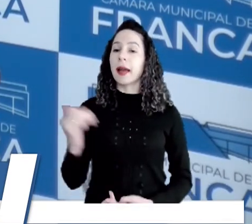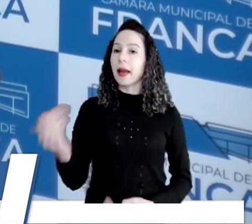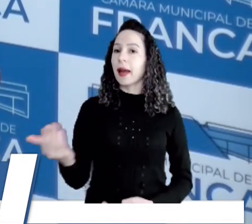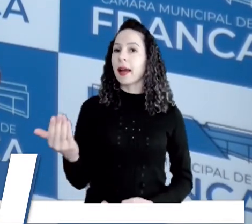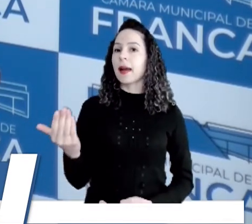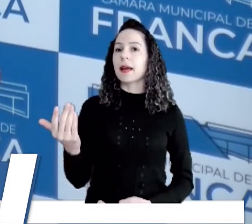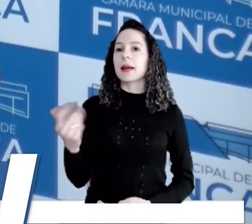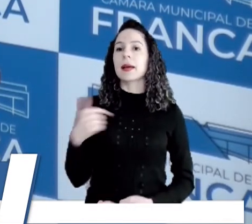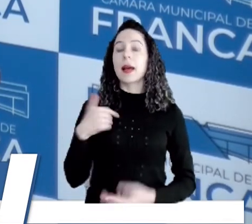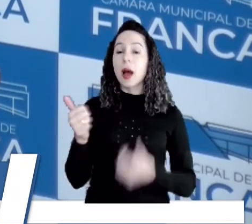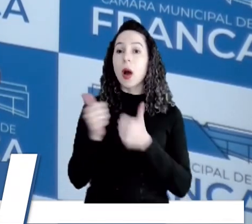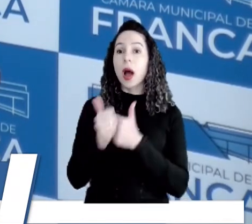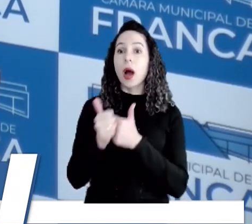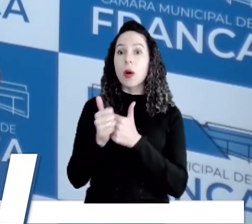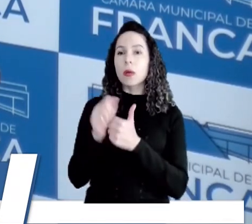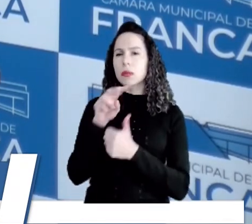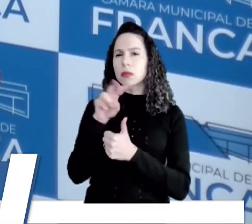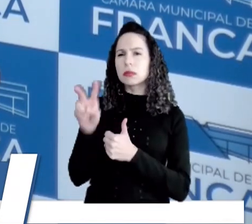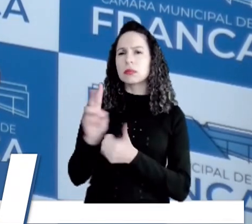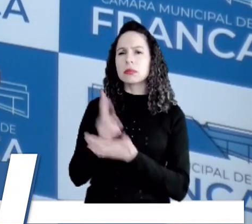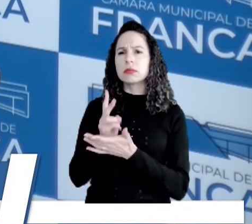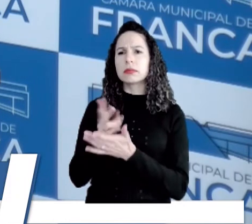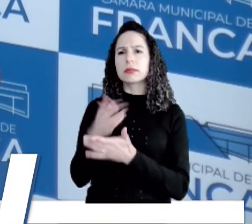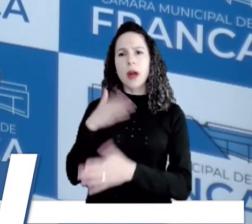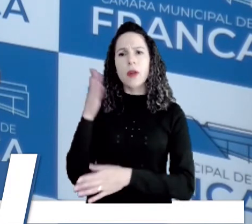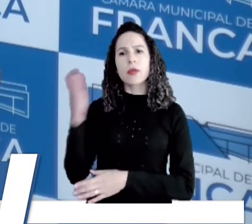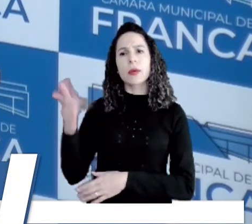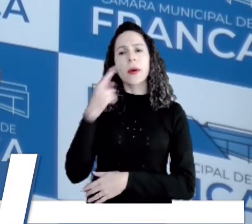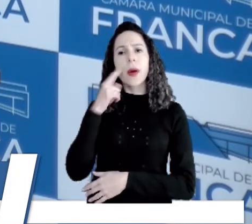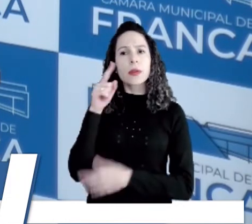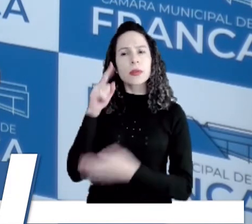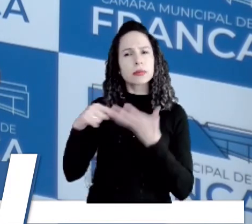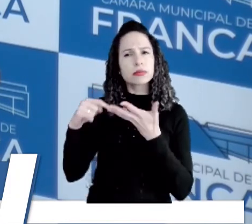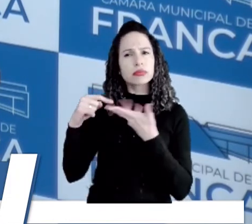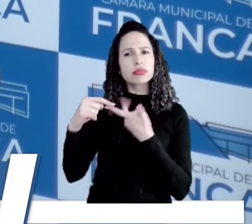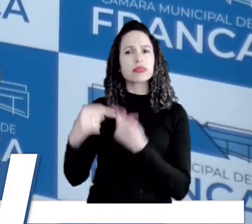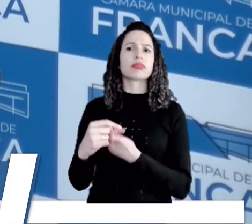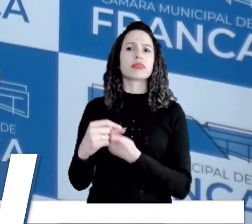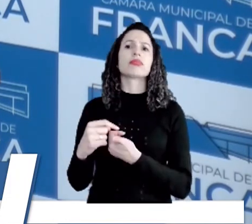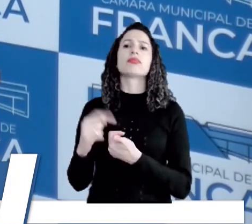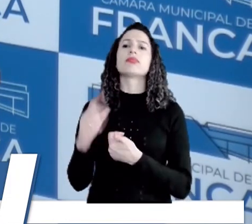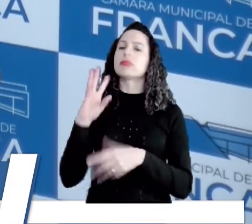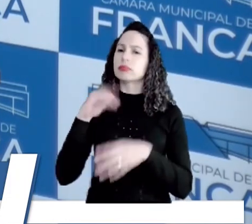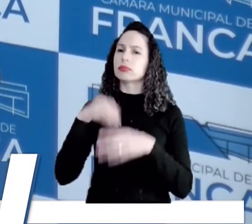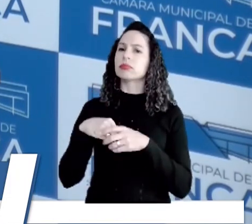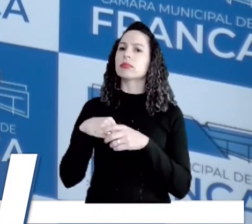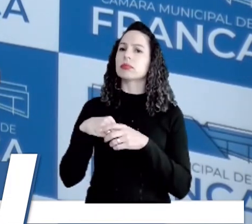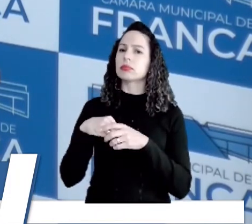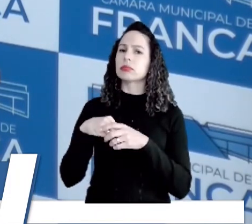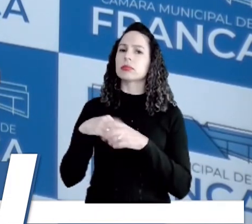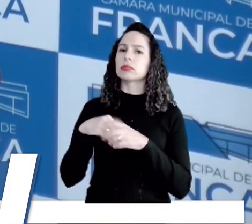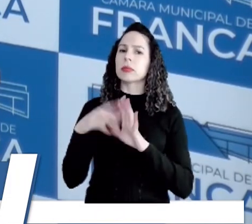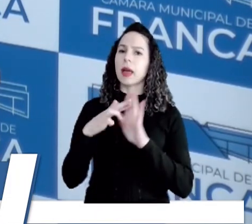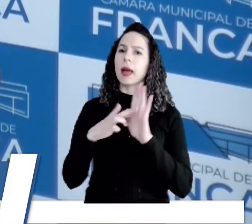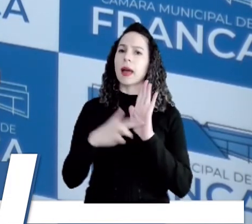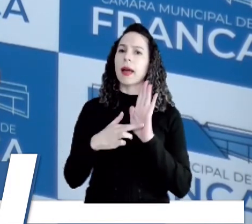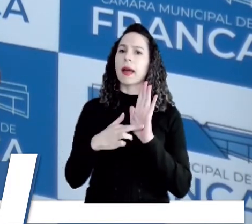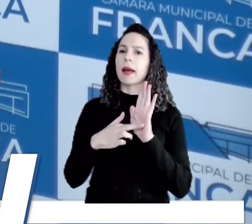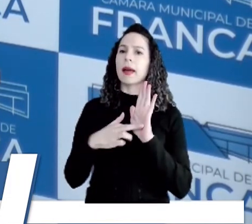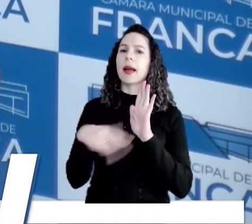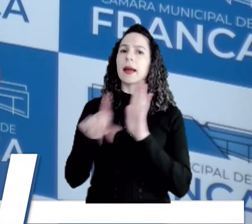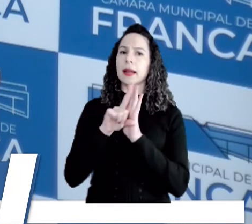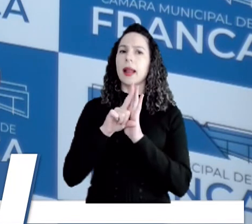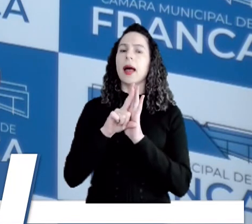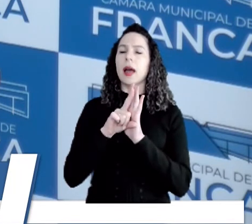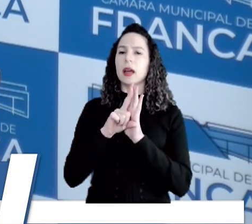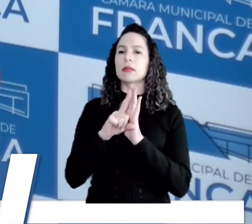de acompanhar, fui lá, verifiquei tudo, está dentro do que diz a lei. Então